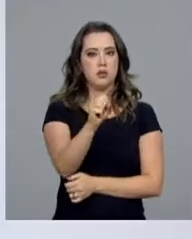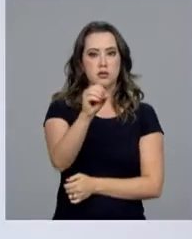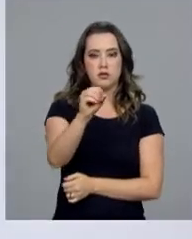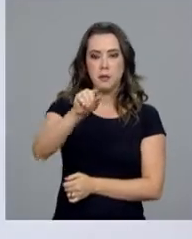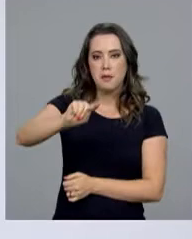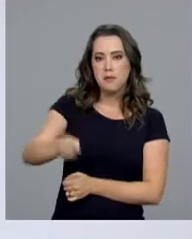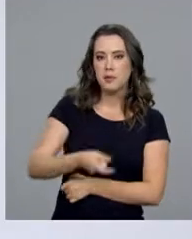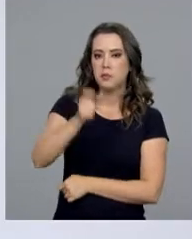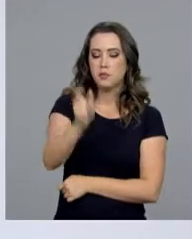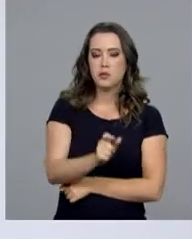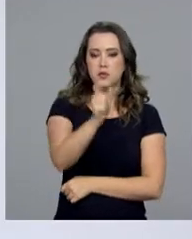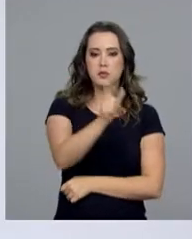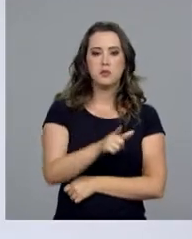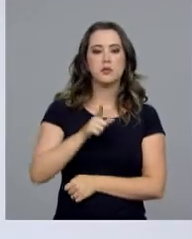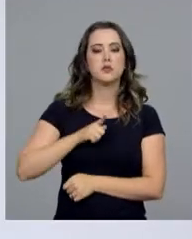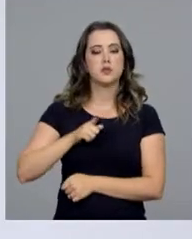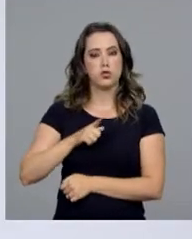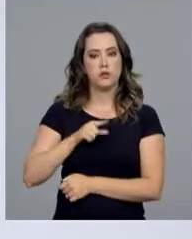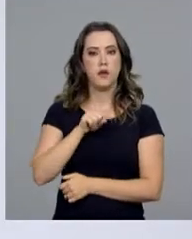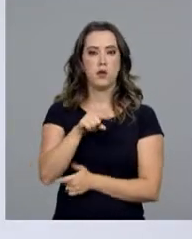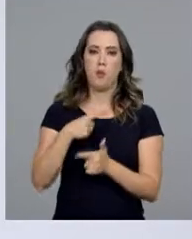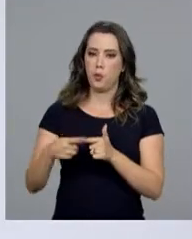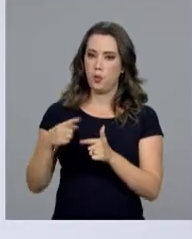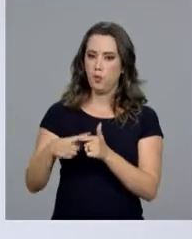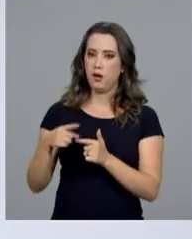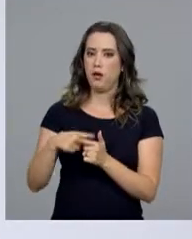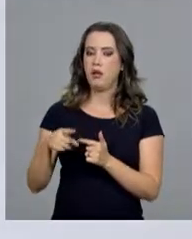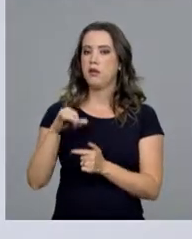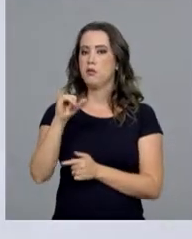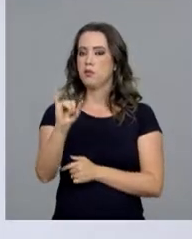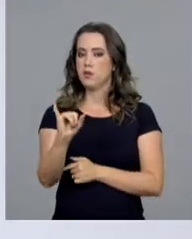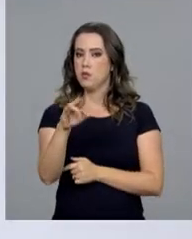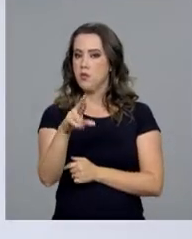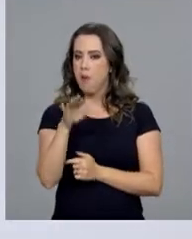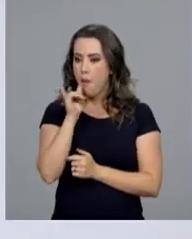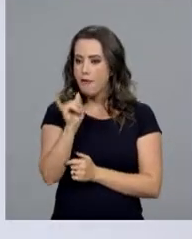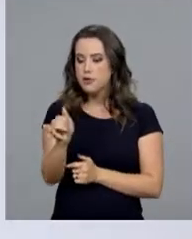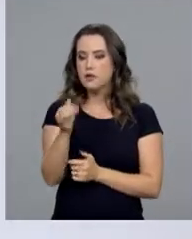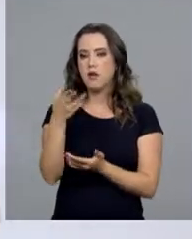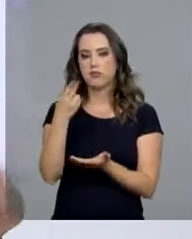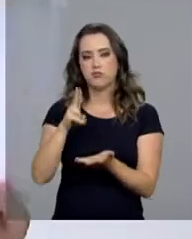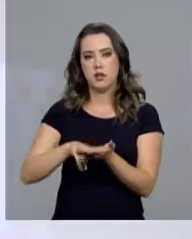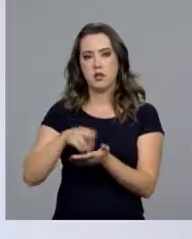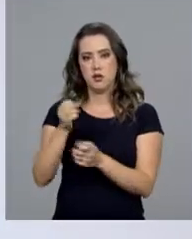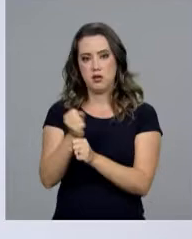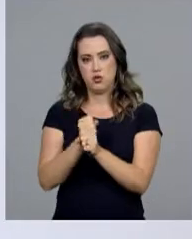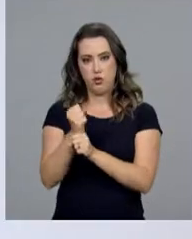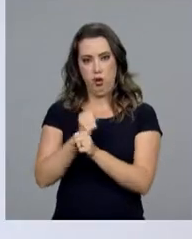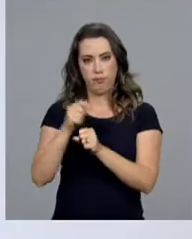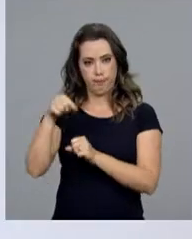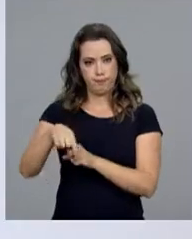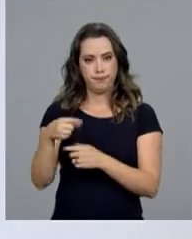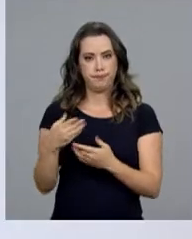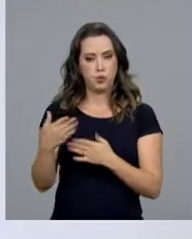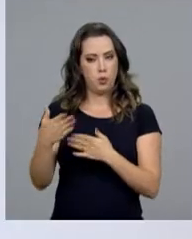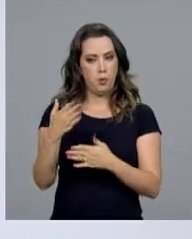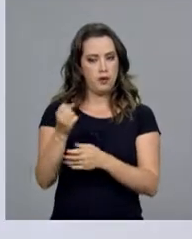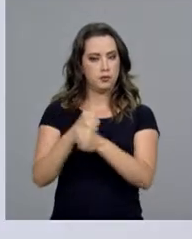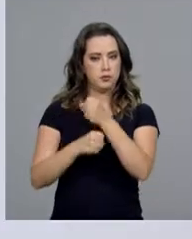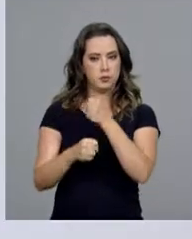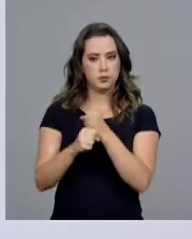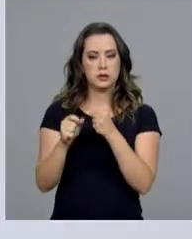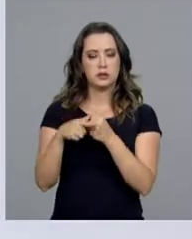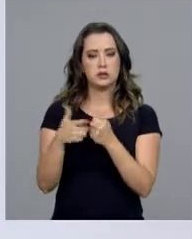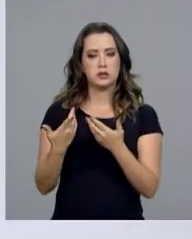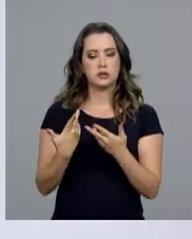contribuintes que tiveram a declaração do imposto de renda pessoa física deste ano referente ao ano base 2007 retida